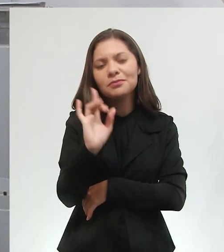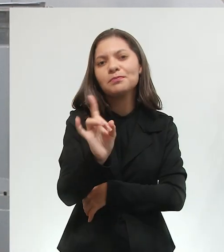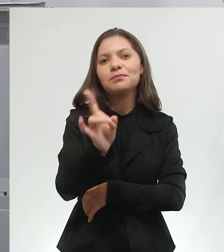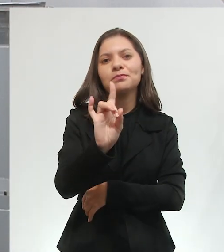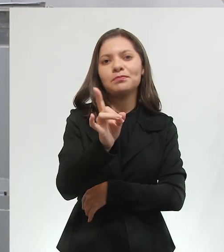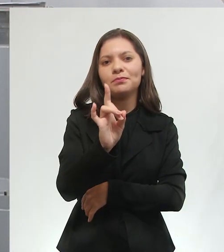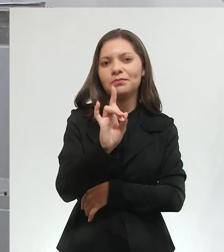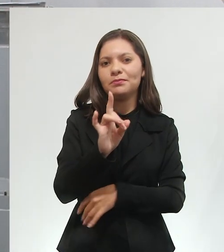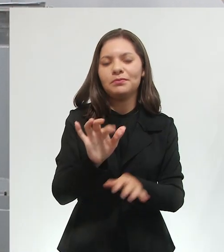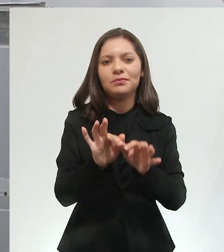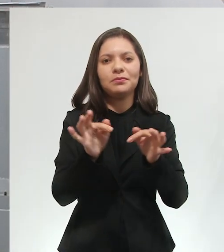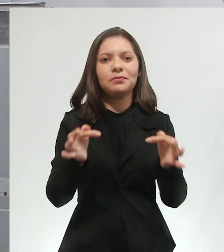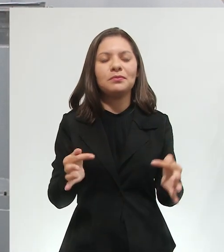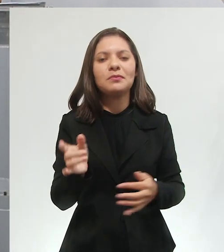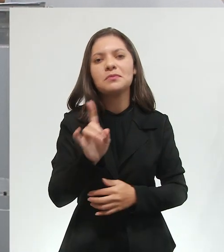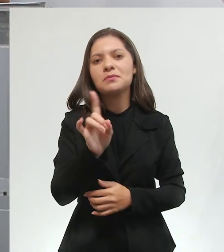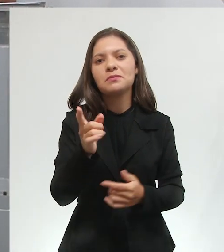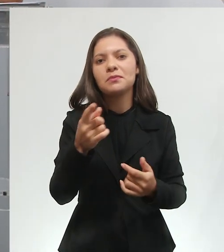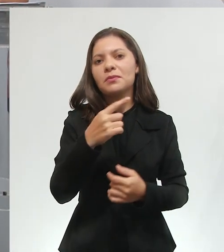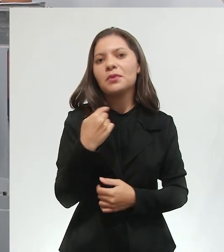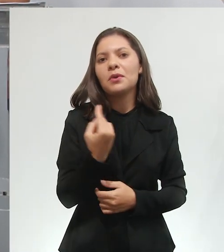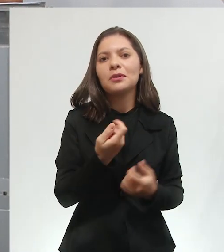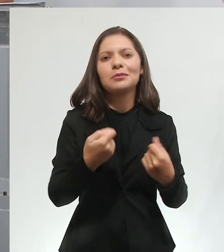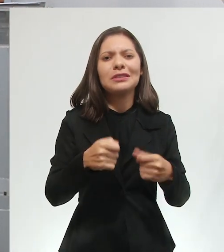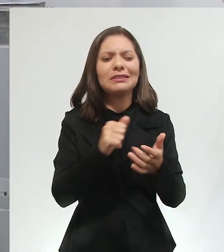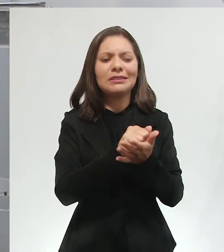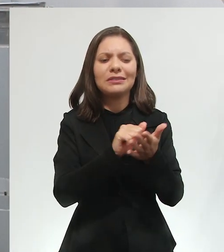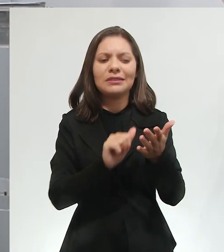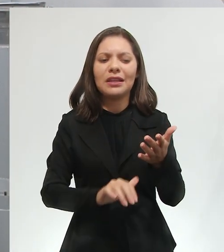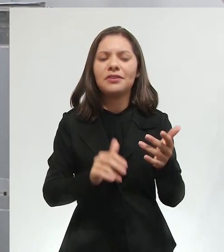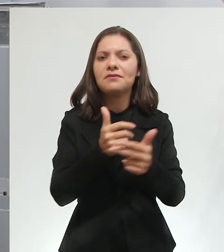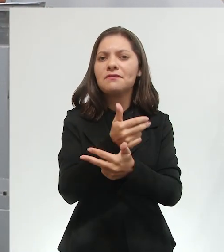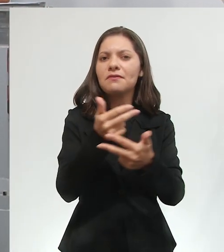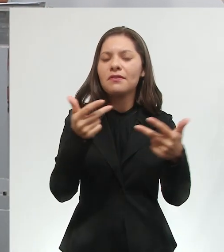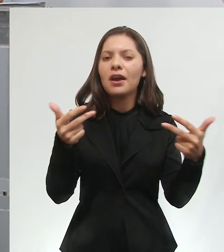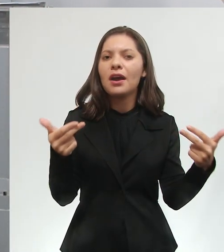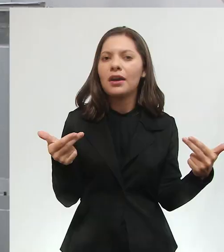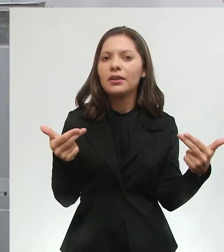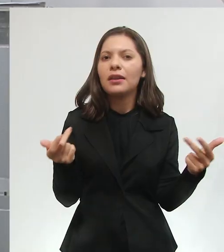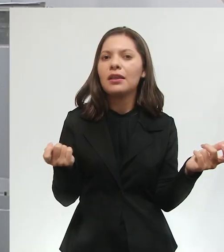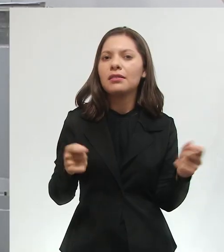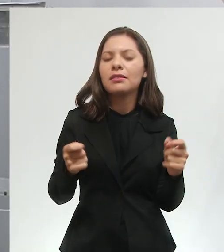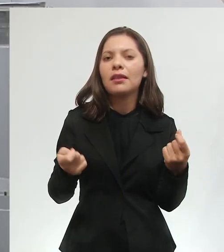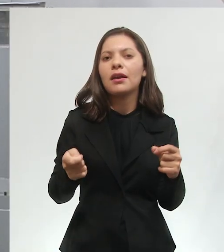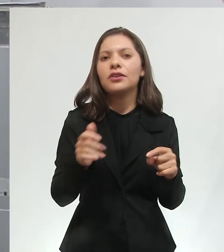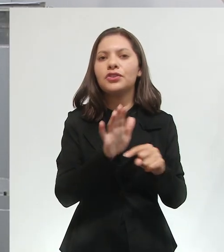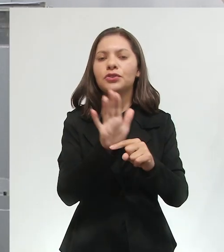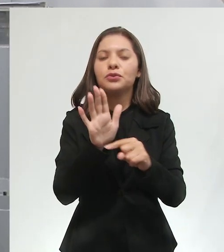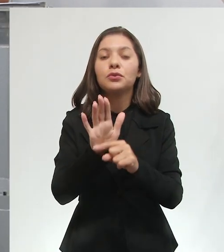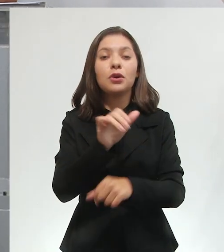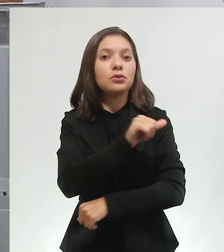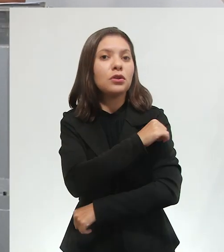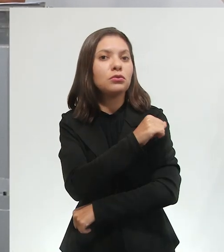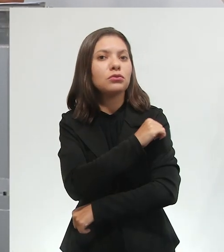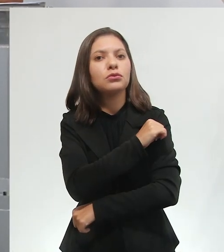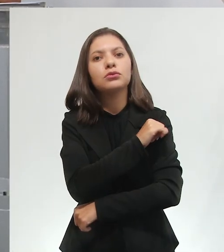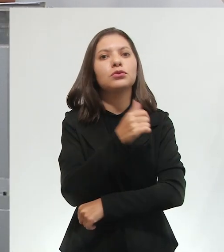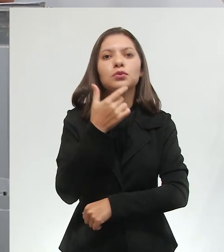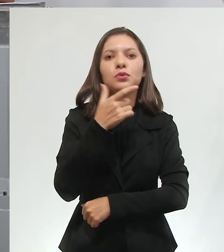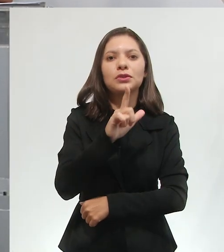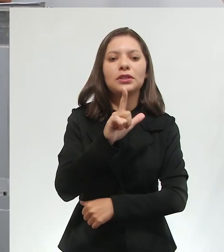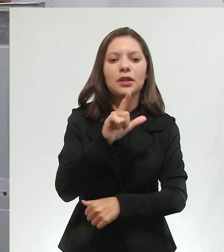temos que desenvolver uma série de atividades iniciais para que esses alunos consigam fazer esse sistema de